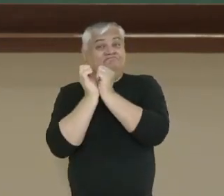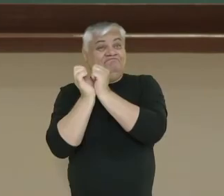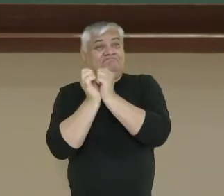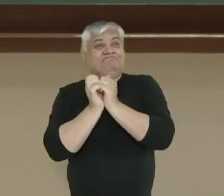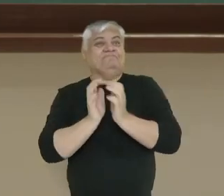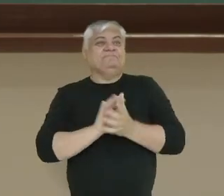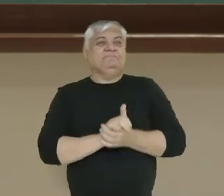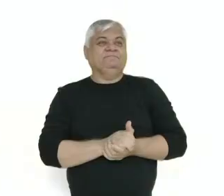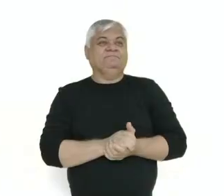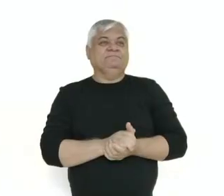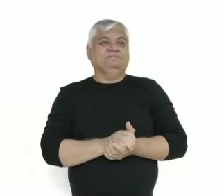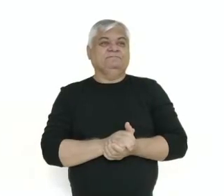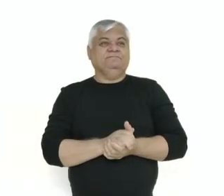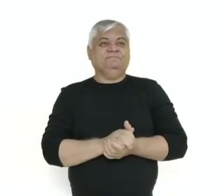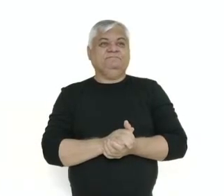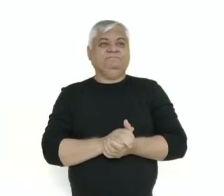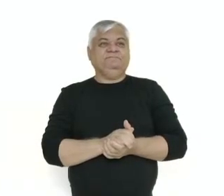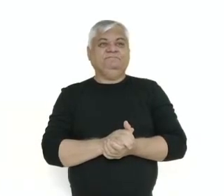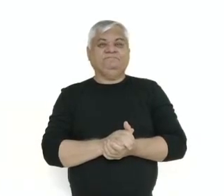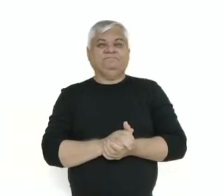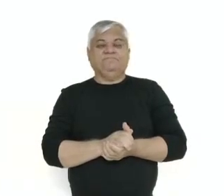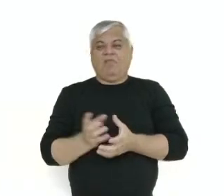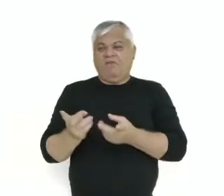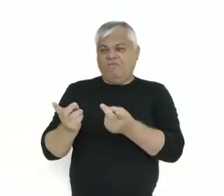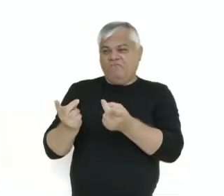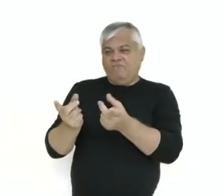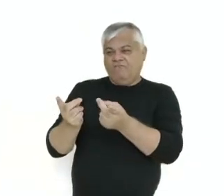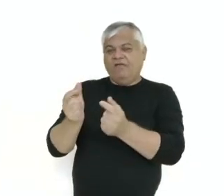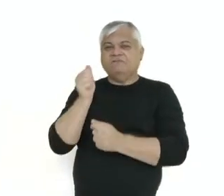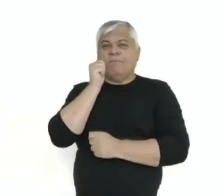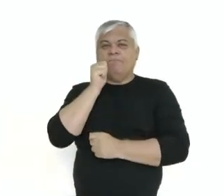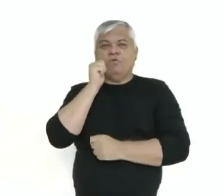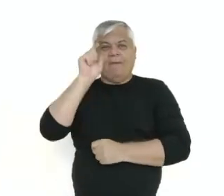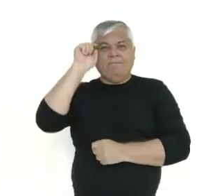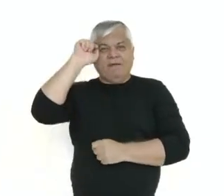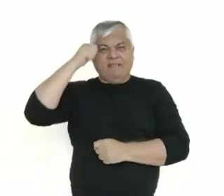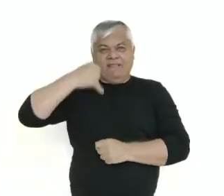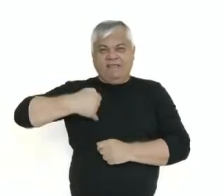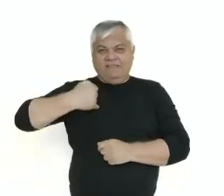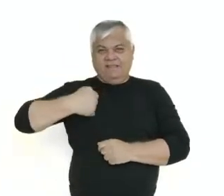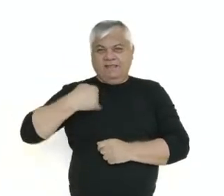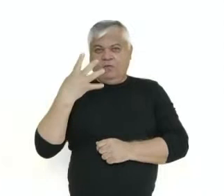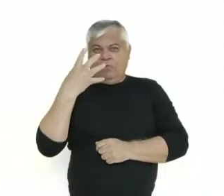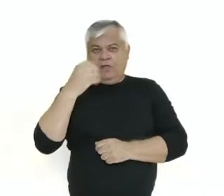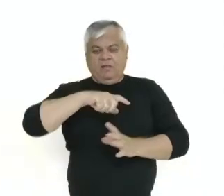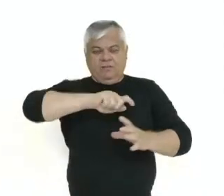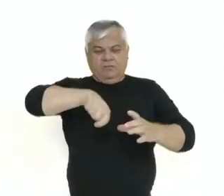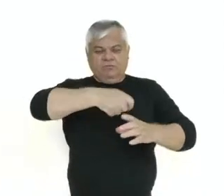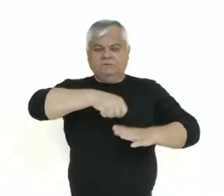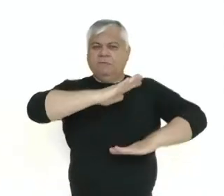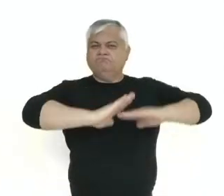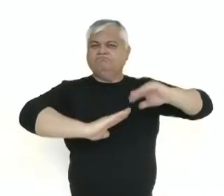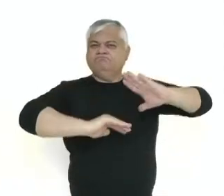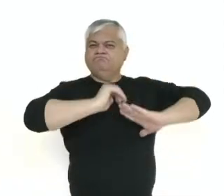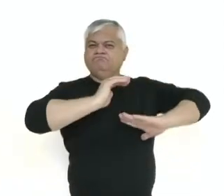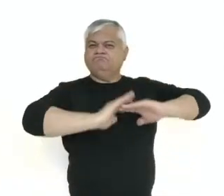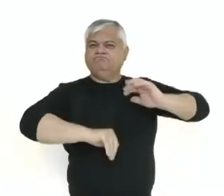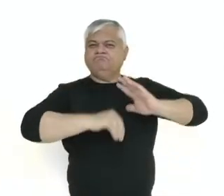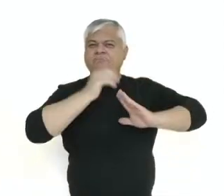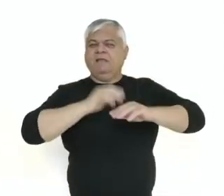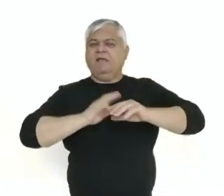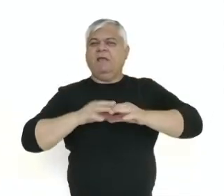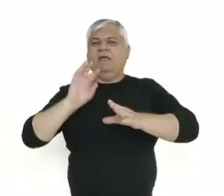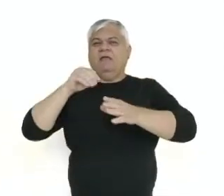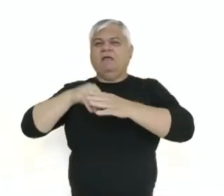escravizados. Então, olha só, vende-se uma preta com 40 anos de idade, boa cozinheira, própria para a casa de